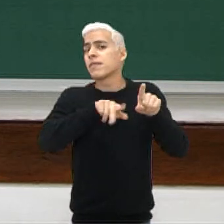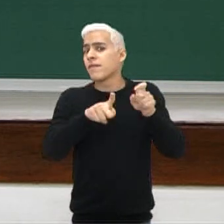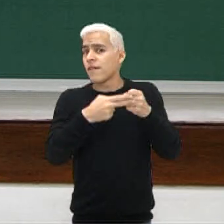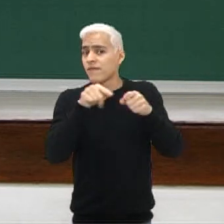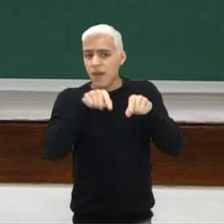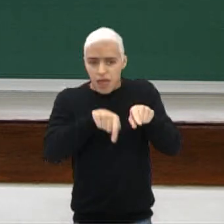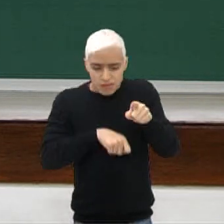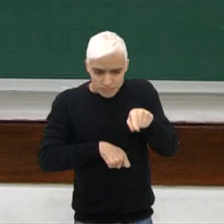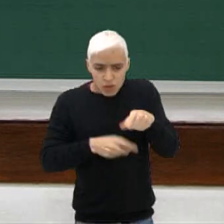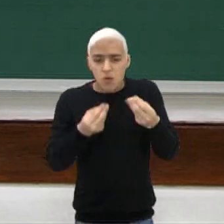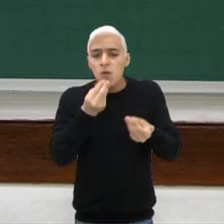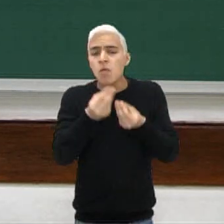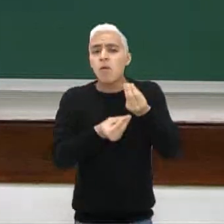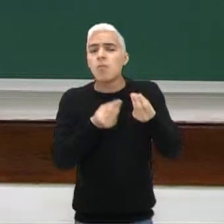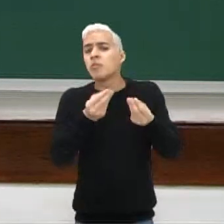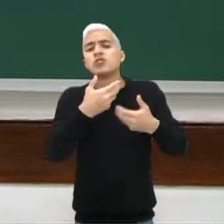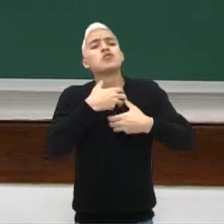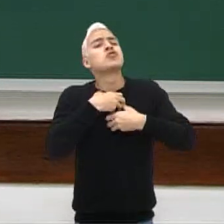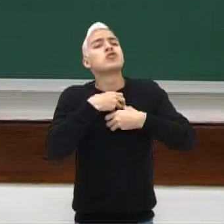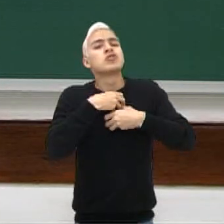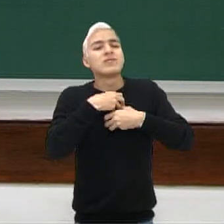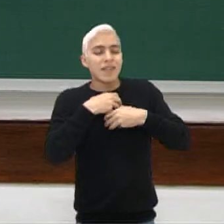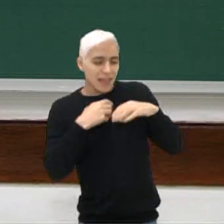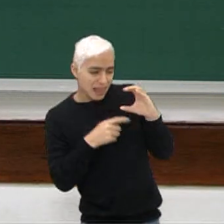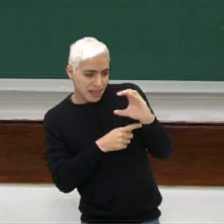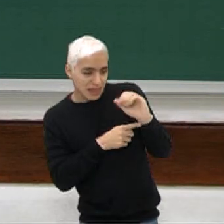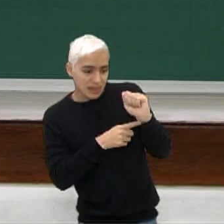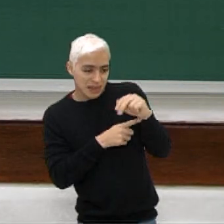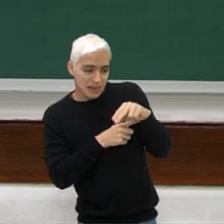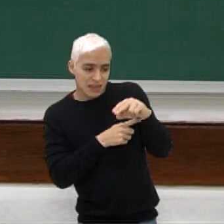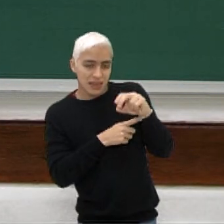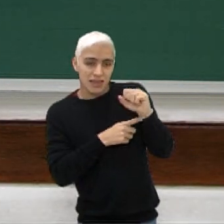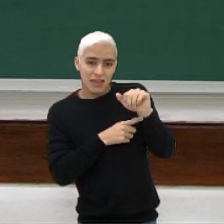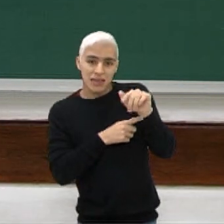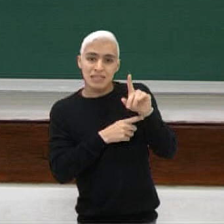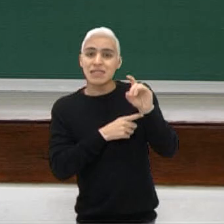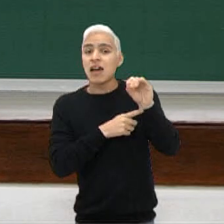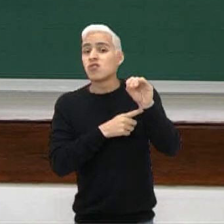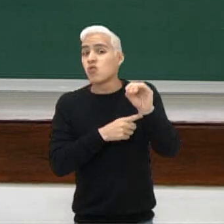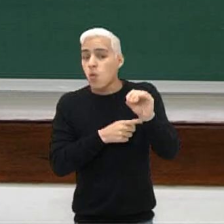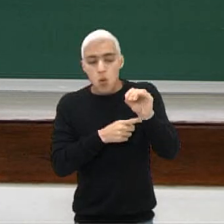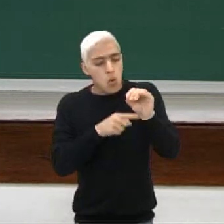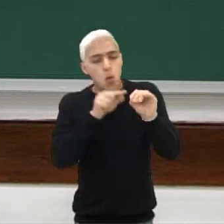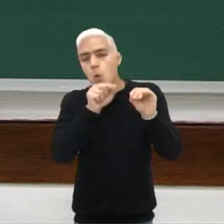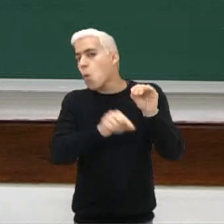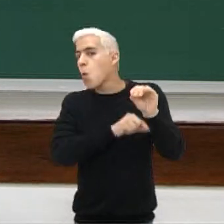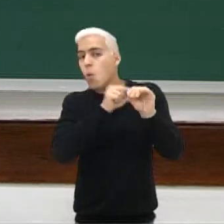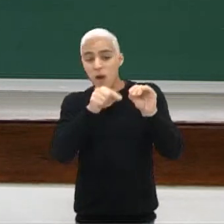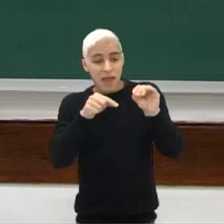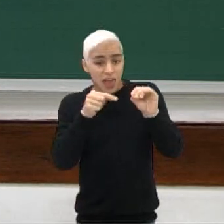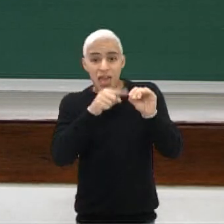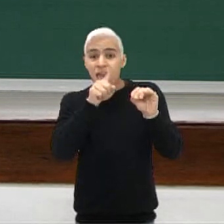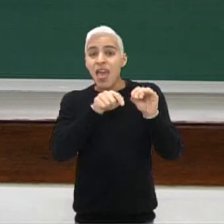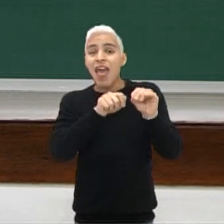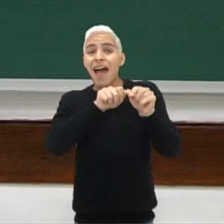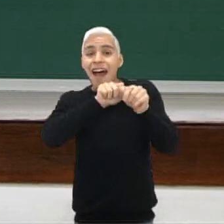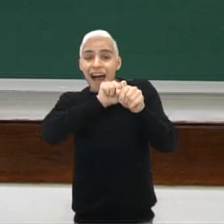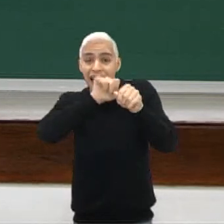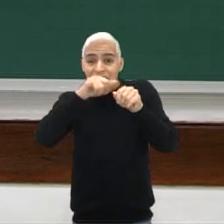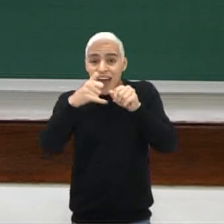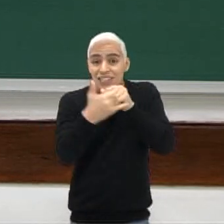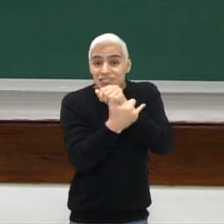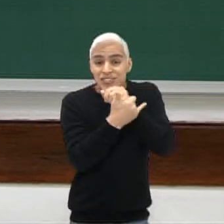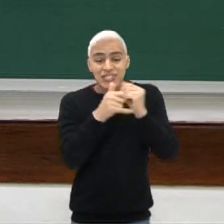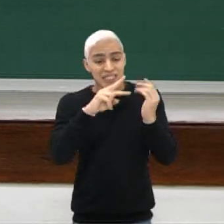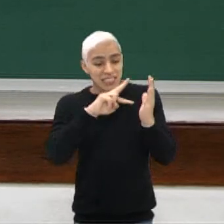quê? Como que o Carlos estava? Cansado. Então, Carlos estava cansado. Eu tenho um adjetivo. Eu